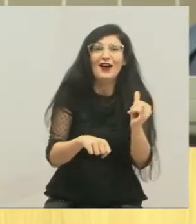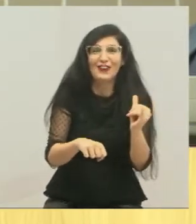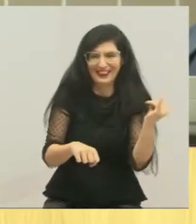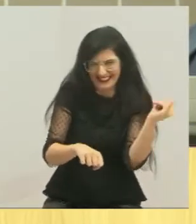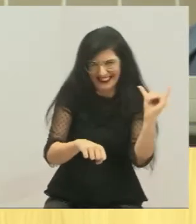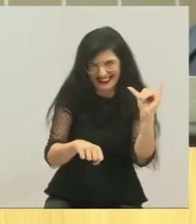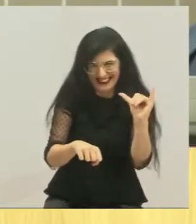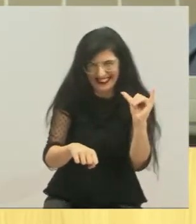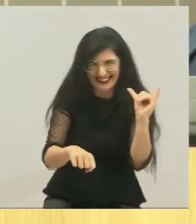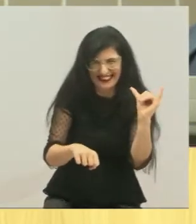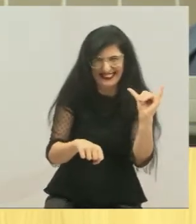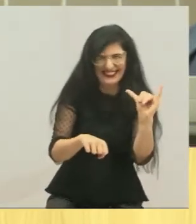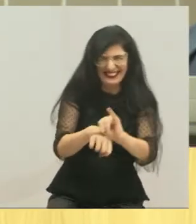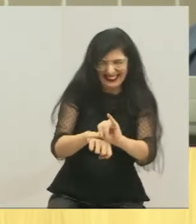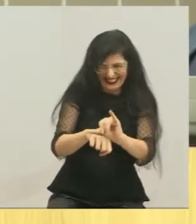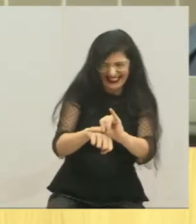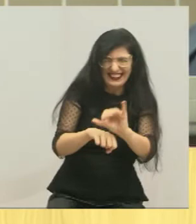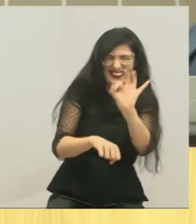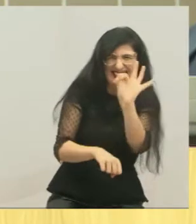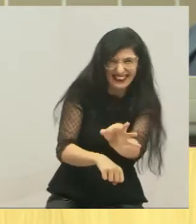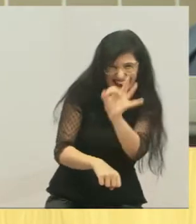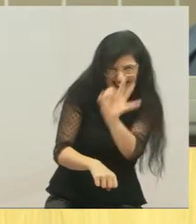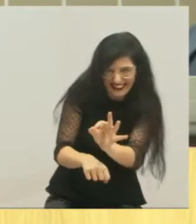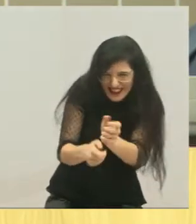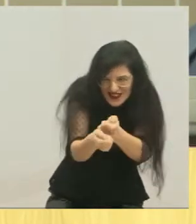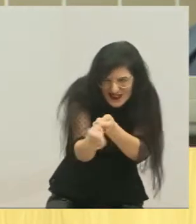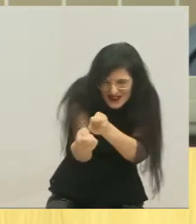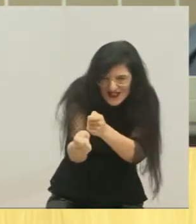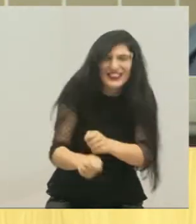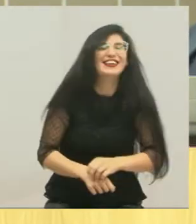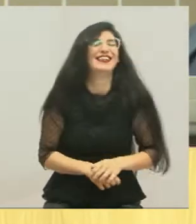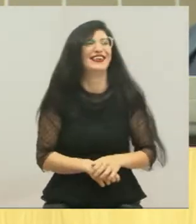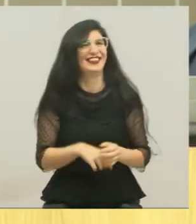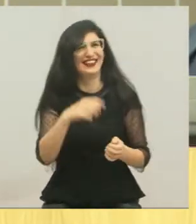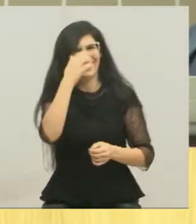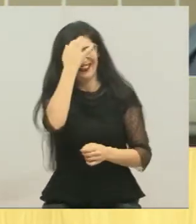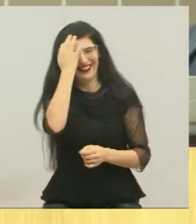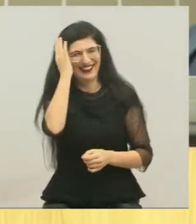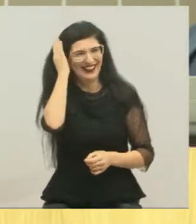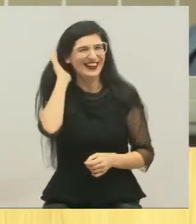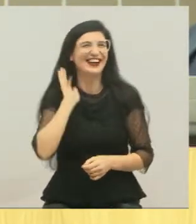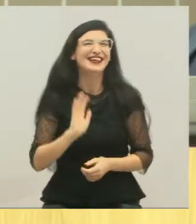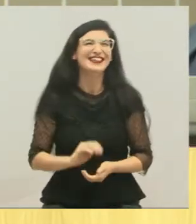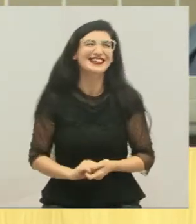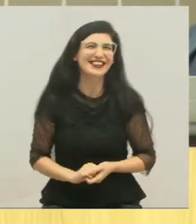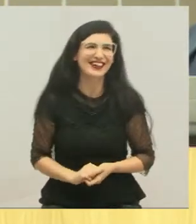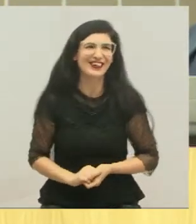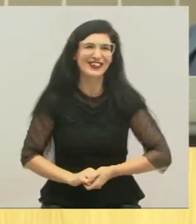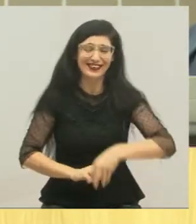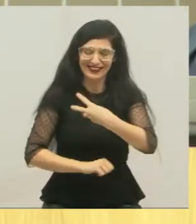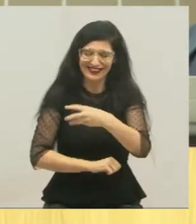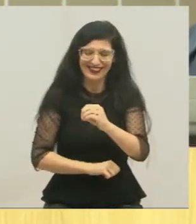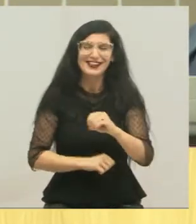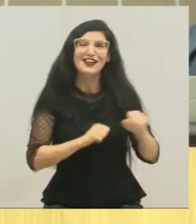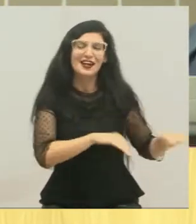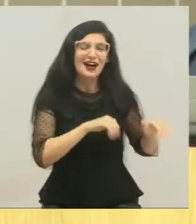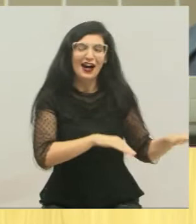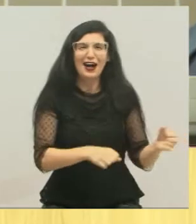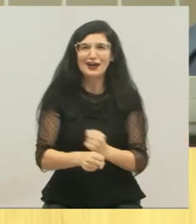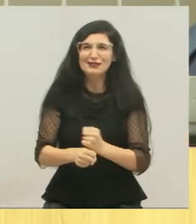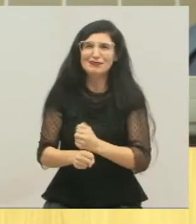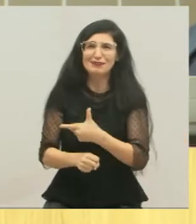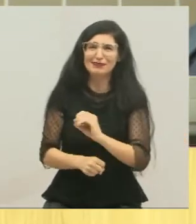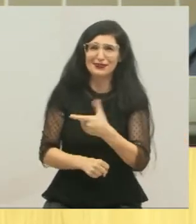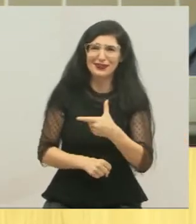providências habituais para a divulgação da presente manifestação. Sala de Sessões, 30 de setembro de